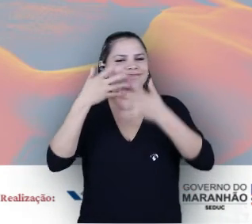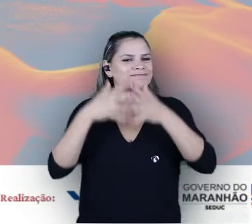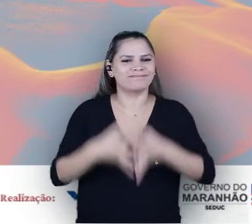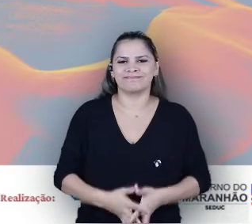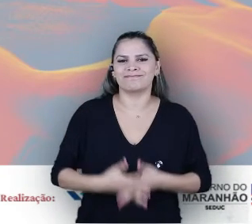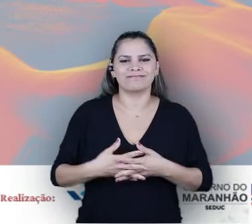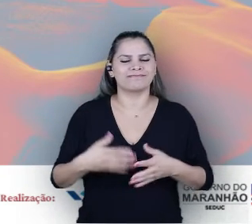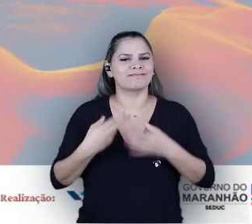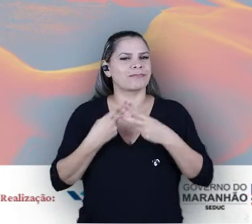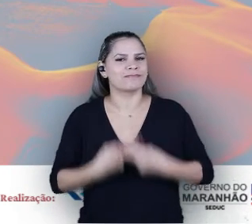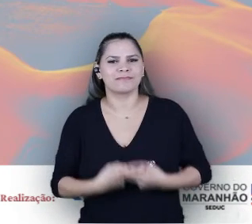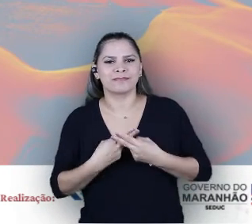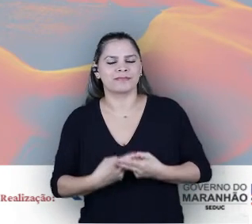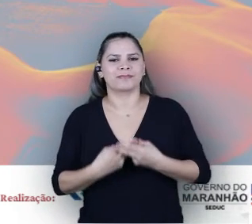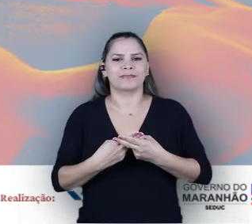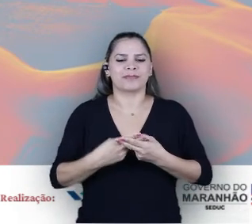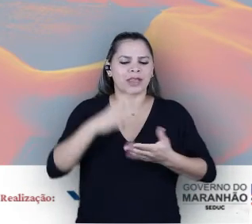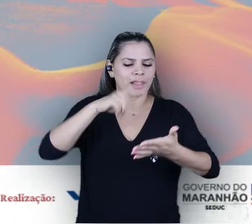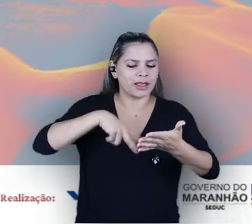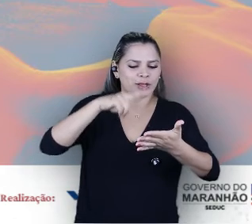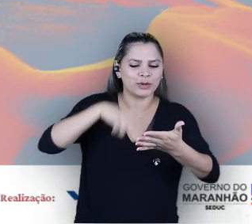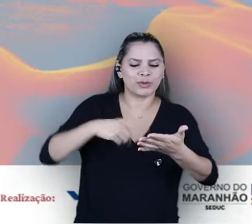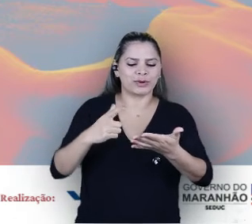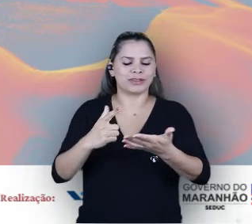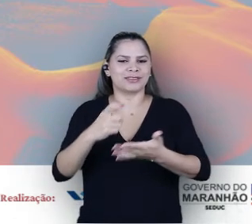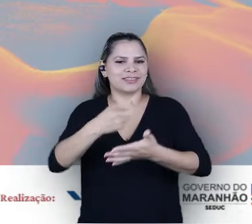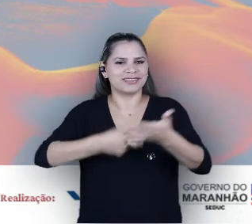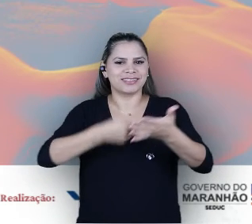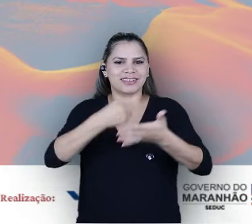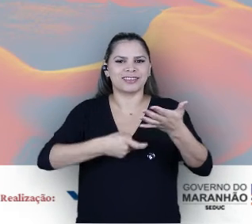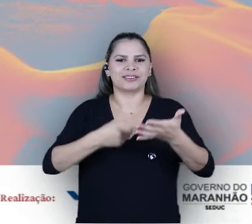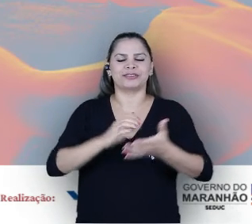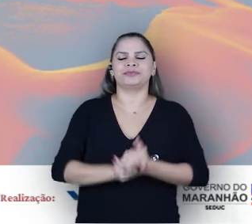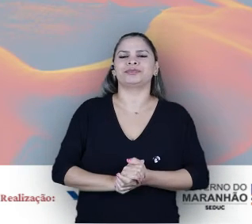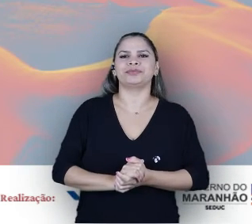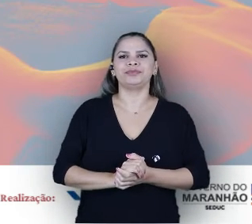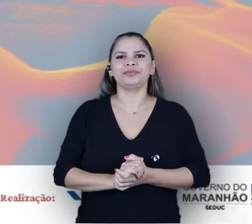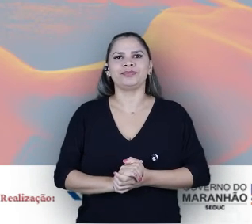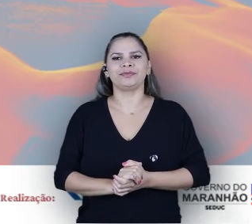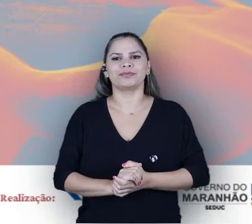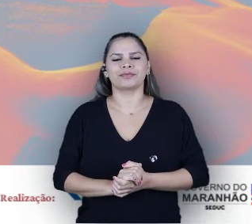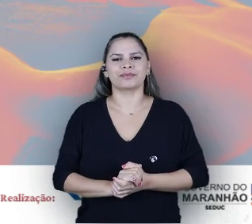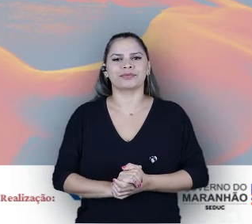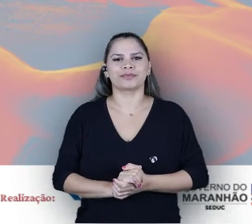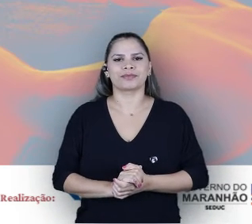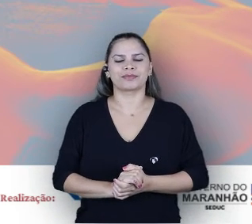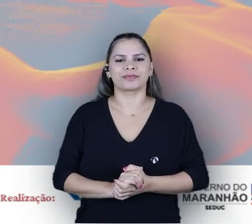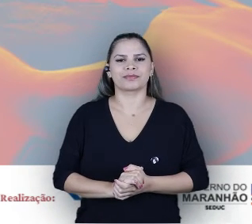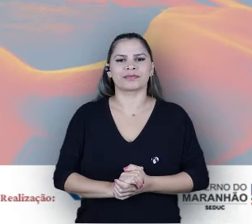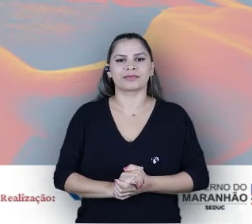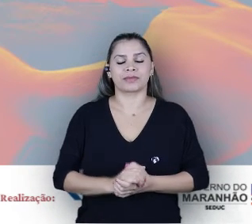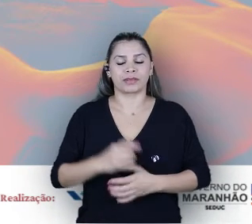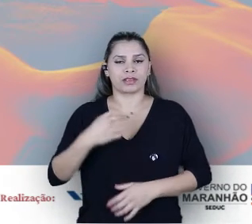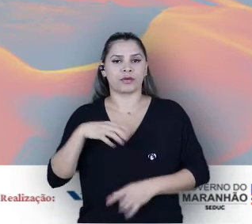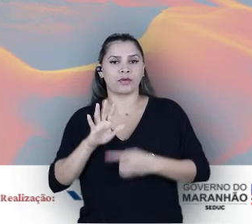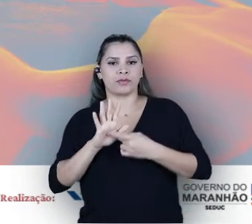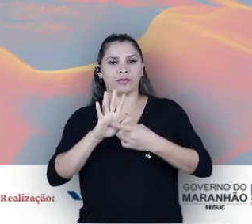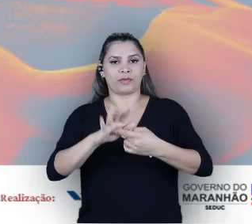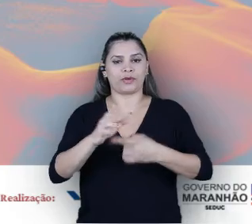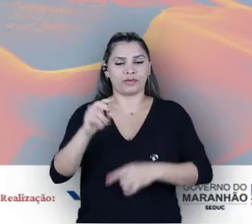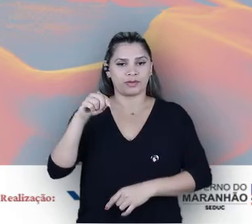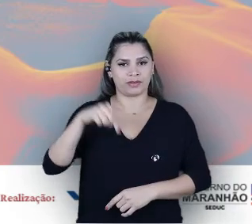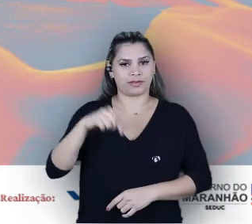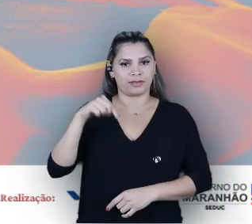certa impaciência dos jovens na leitura de textos mais longos, que demandam mais tempo e mais reflexão, com